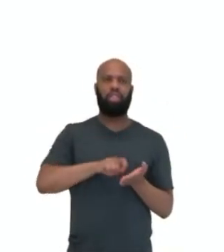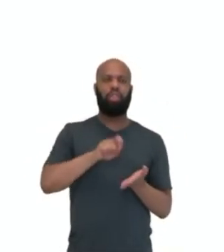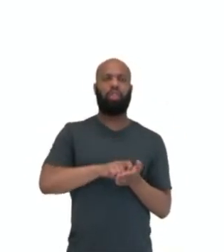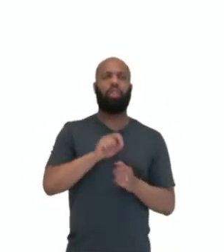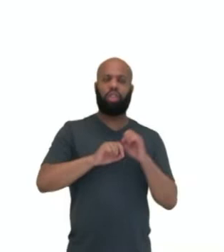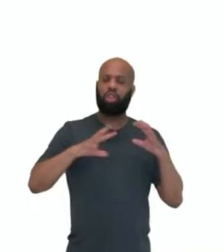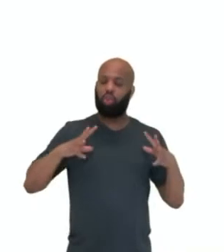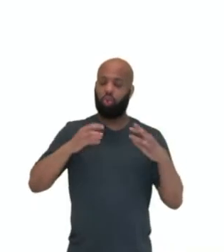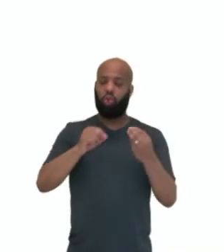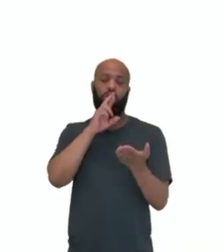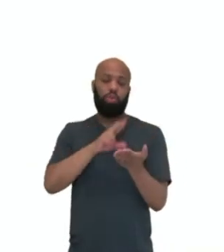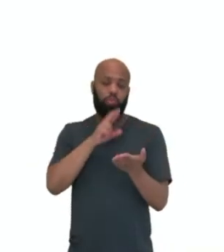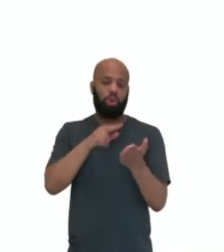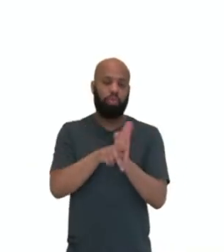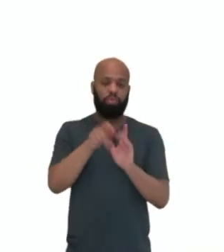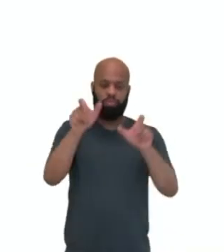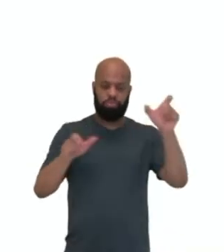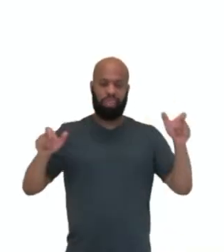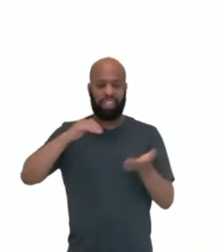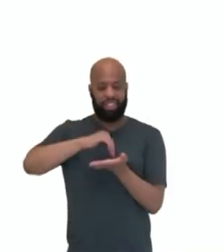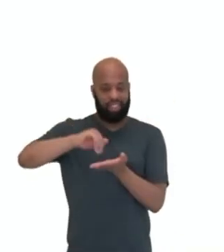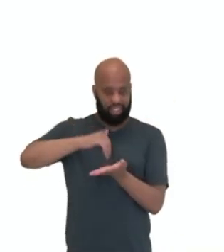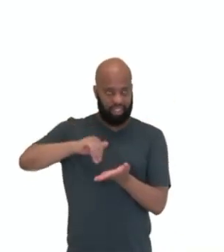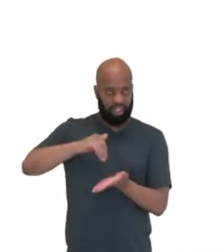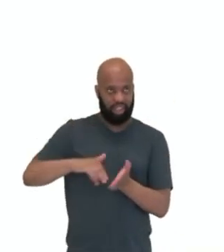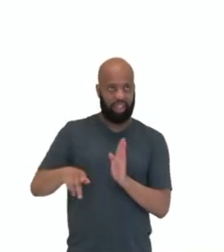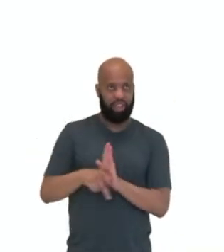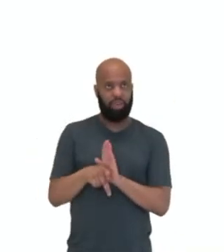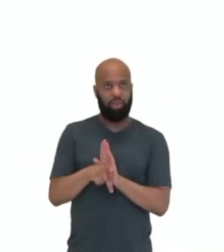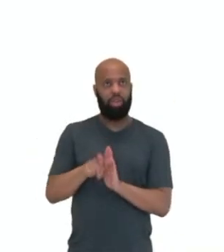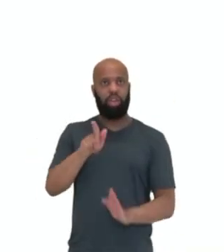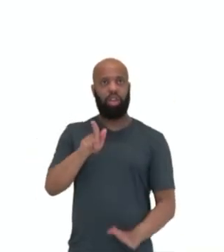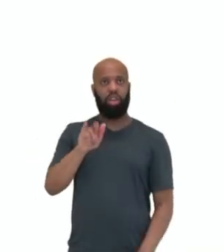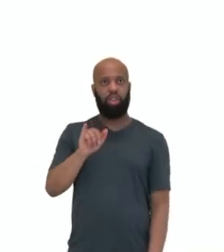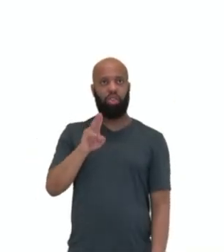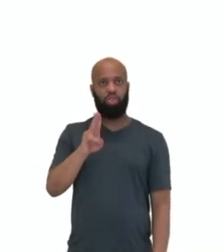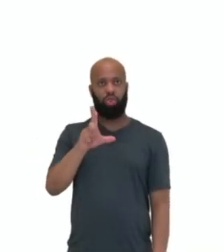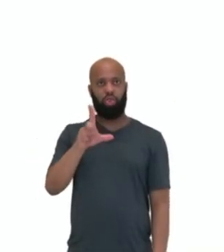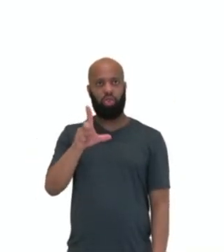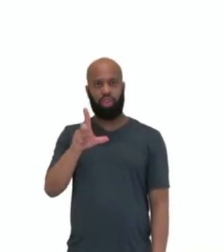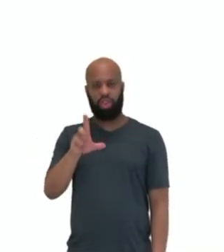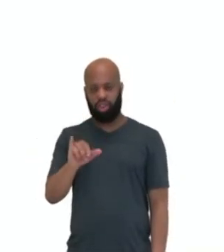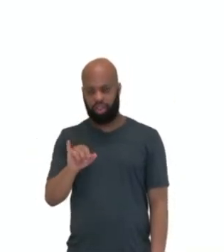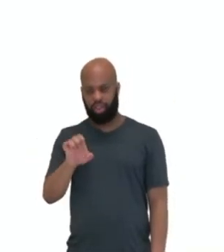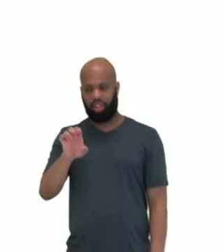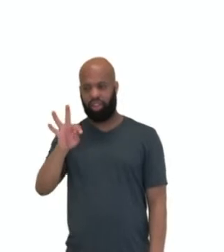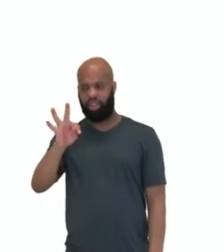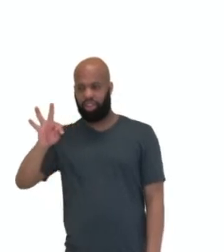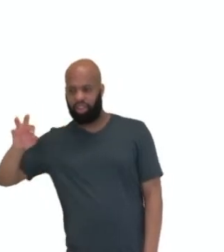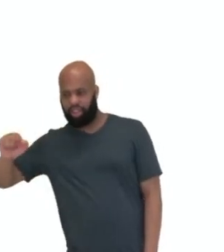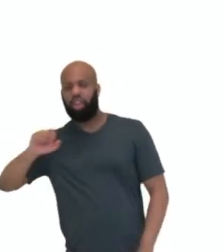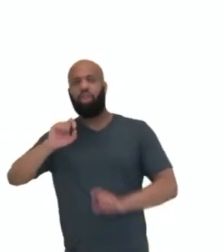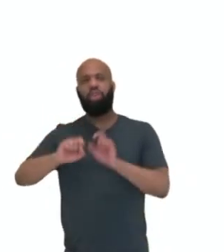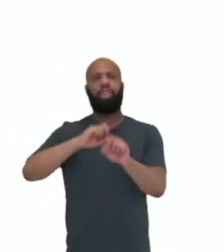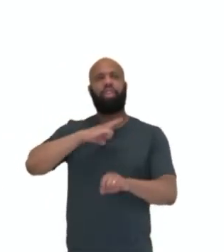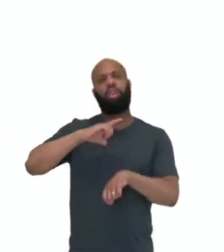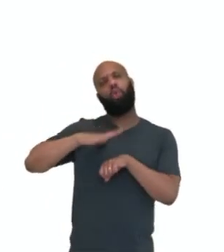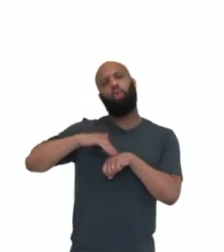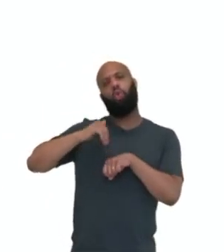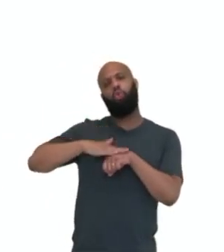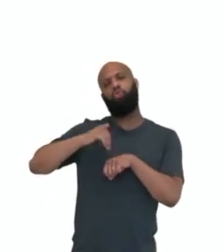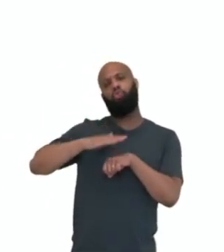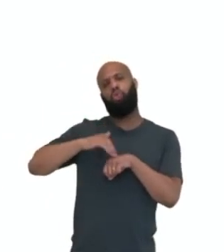são respondidos pelas secretárias da jovem, no caso, secretárias da Julieta, e oferecem o quê? Um pouco de